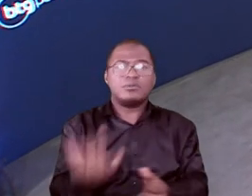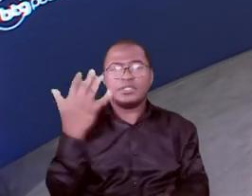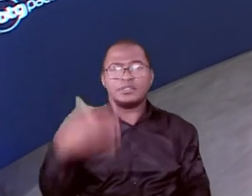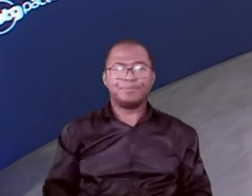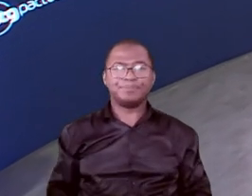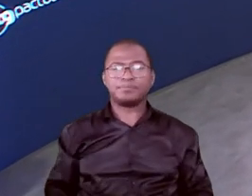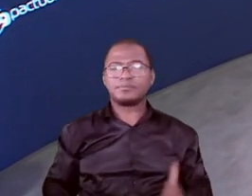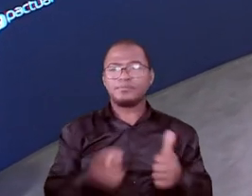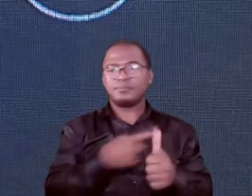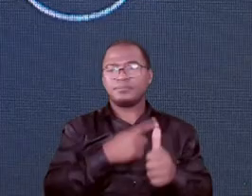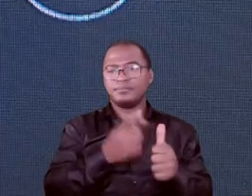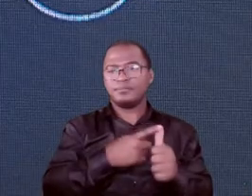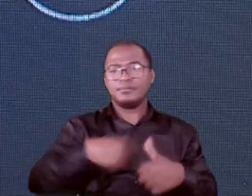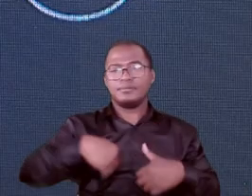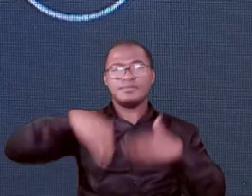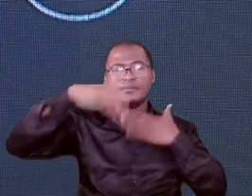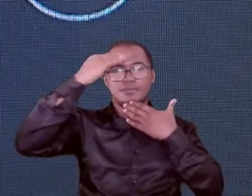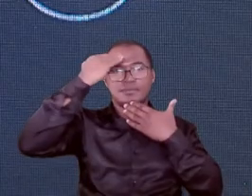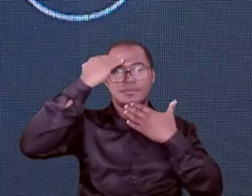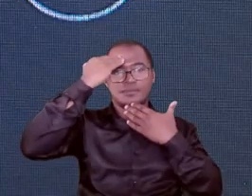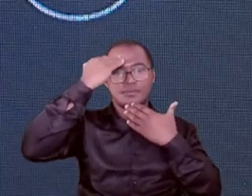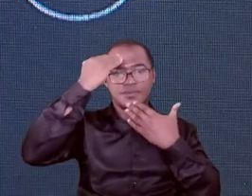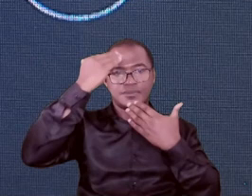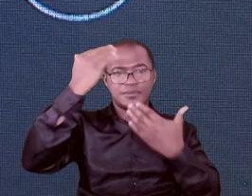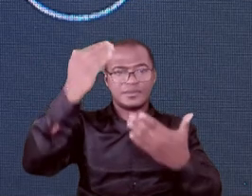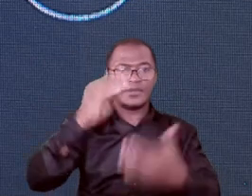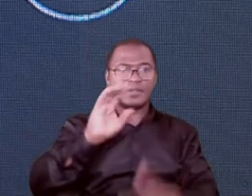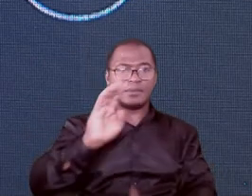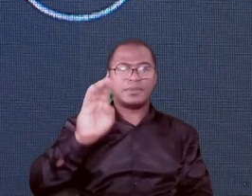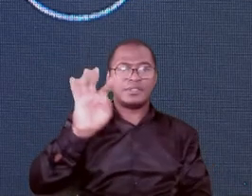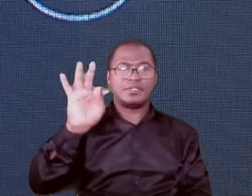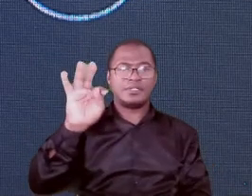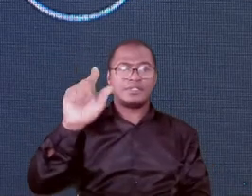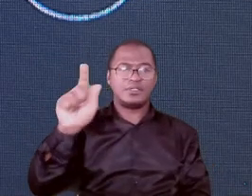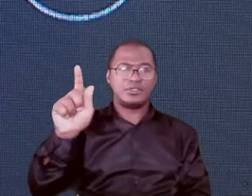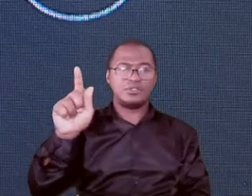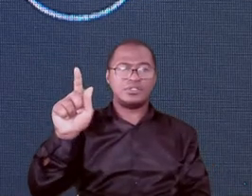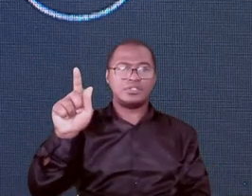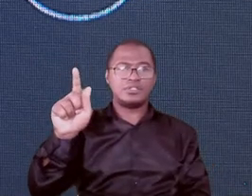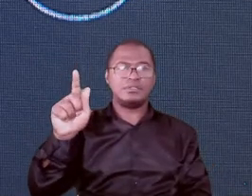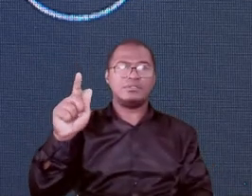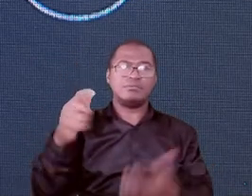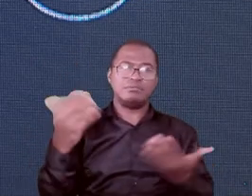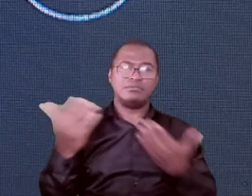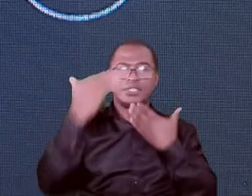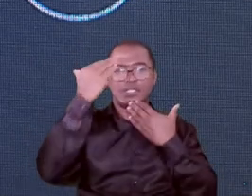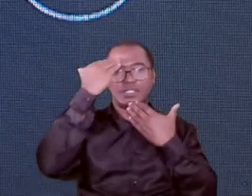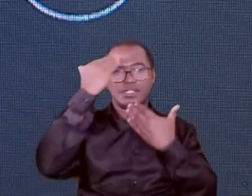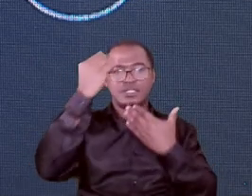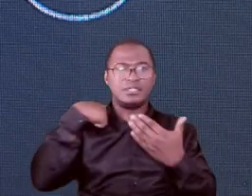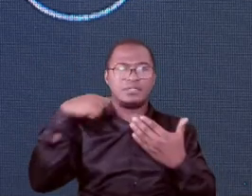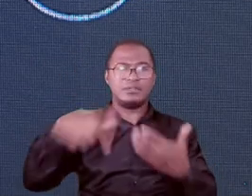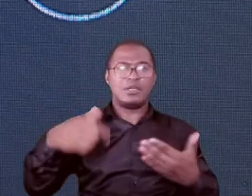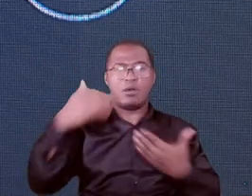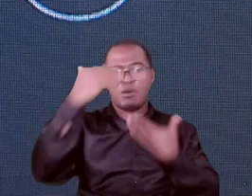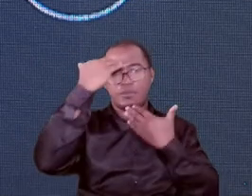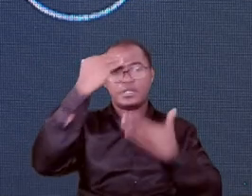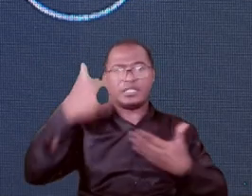a obtg pactual todo mundo aqui parabenizar de novo pela conferência Obrigado pelo convite